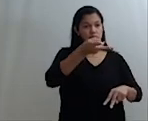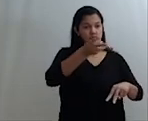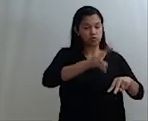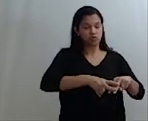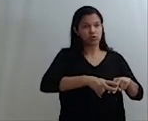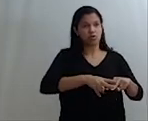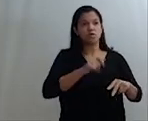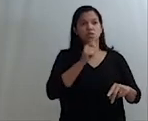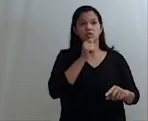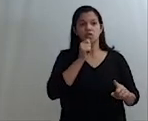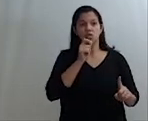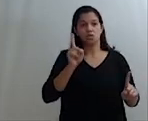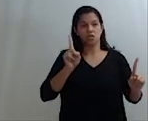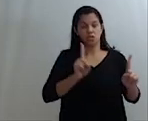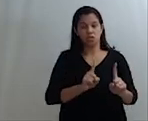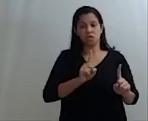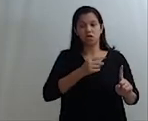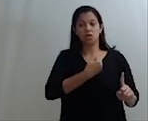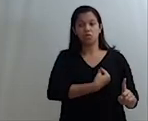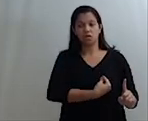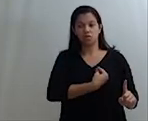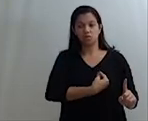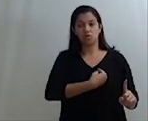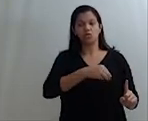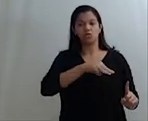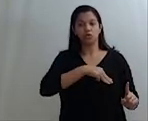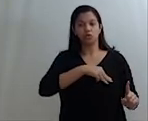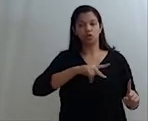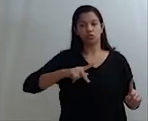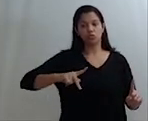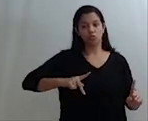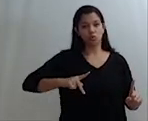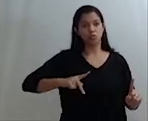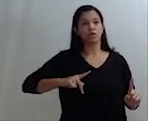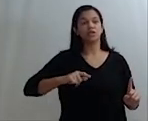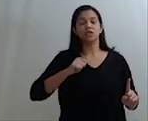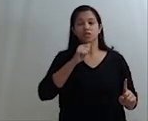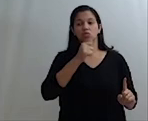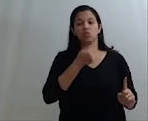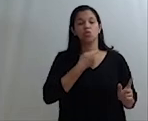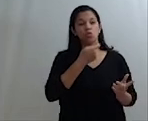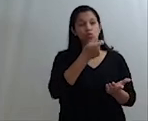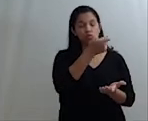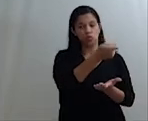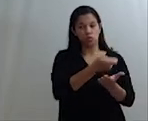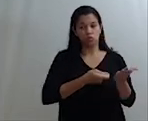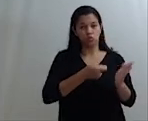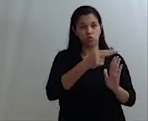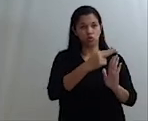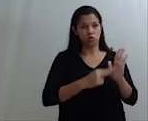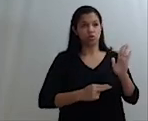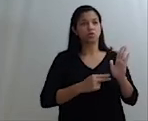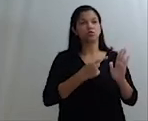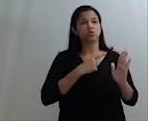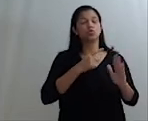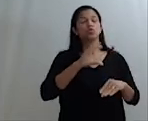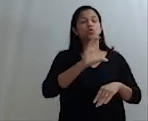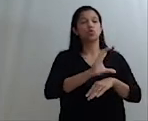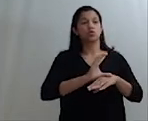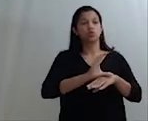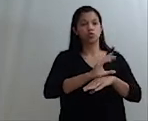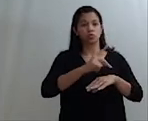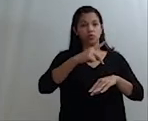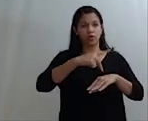participação do Ministério Público nos termos do artigo 310 inciso 2 do có processo penal Eu também